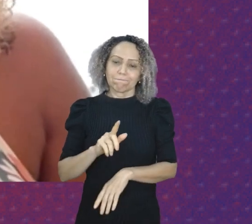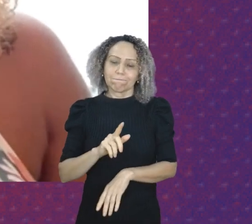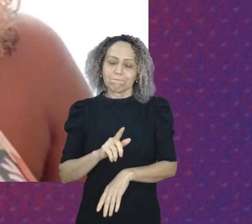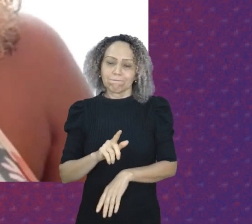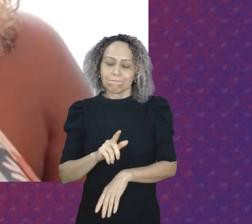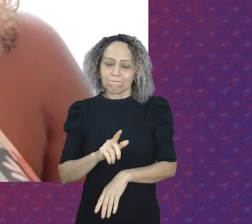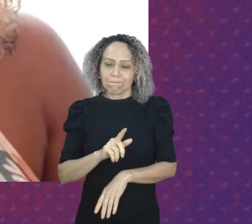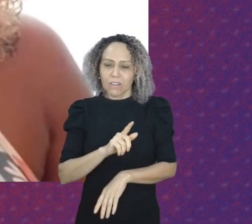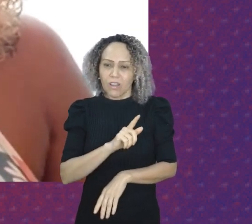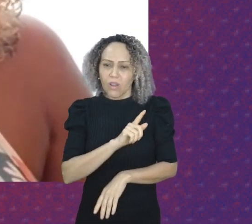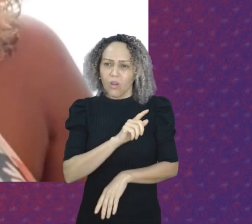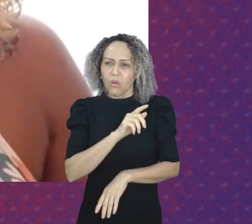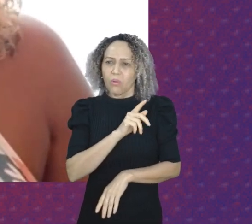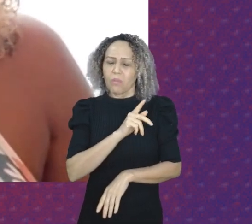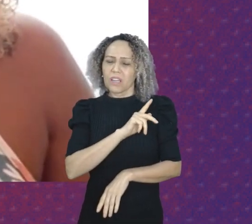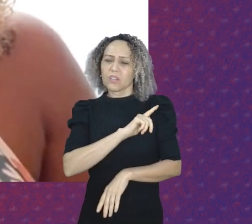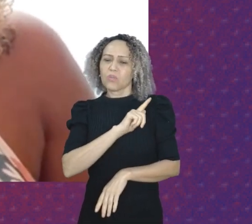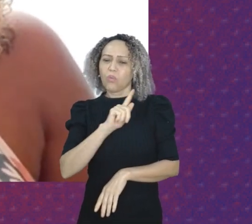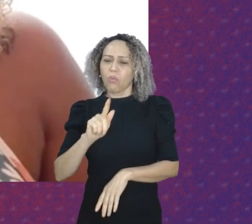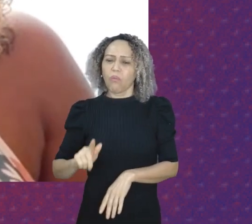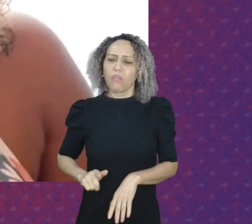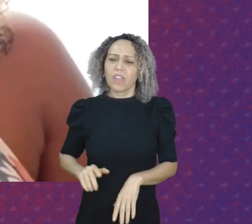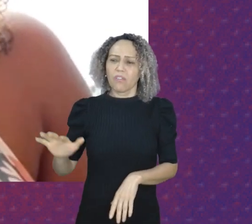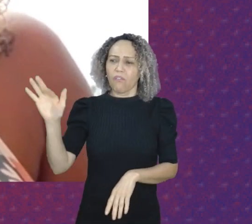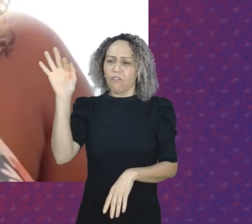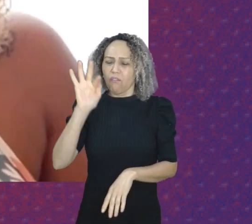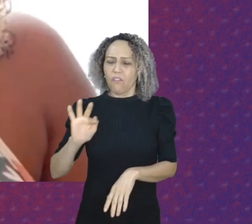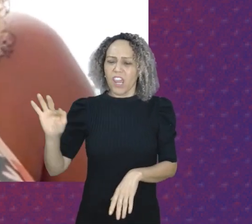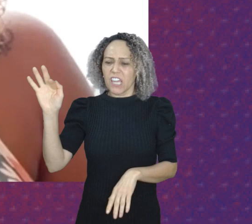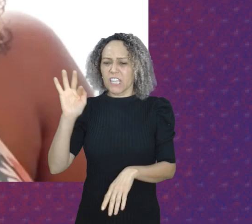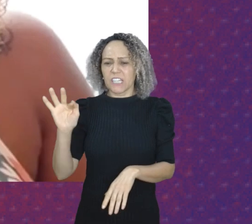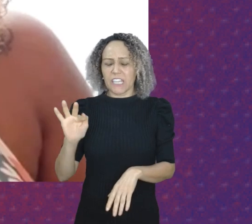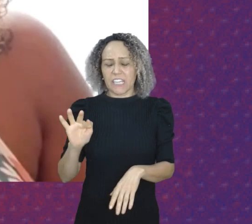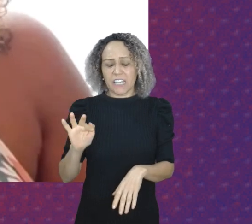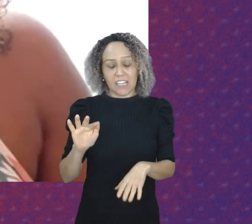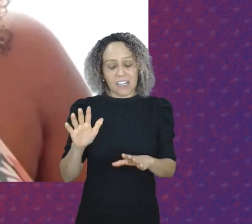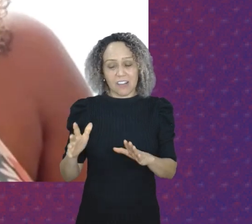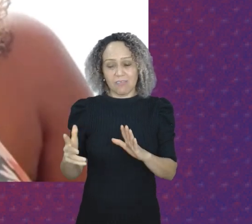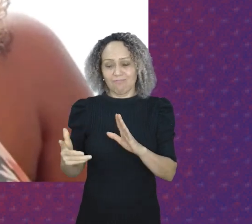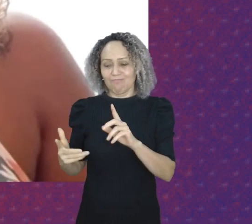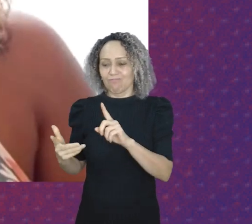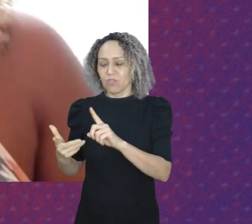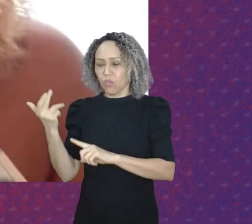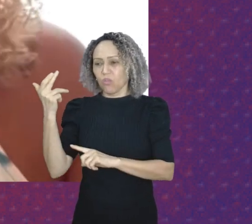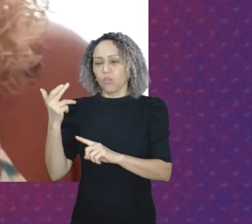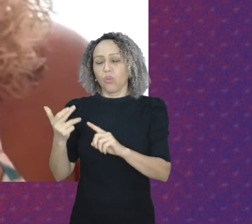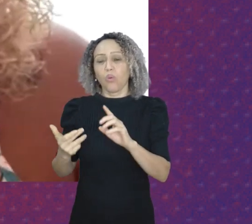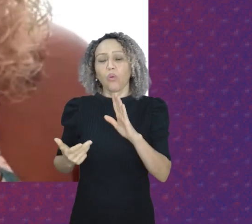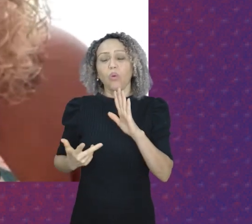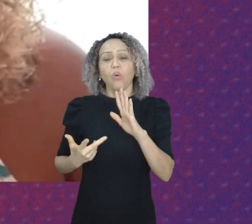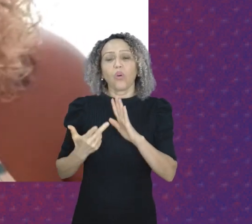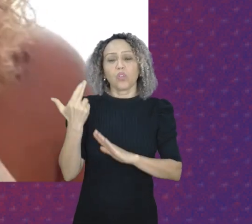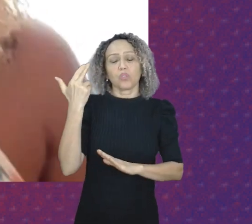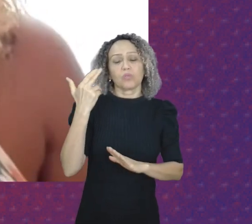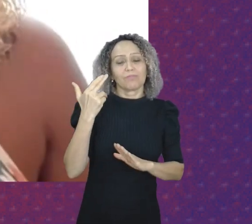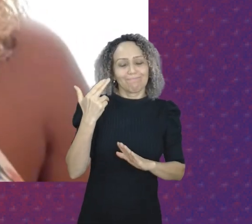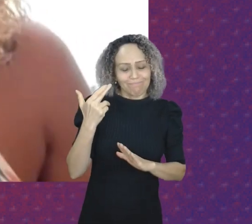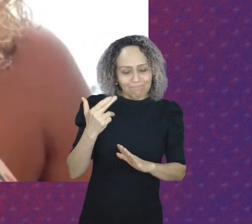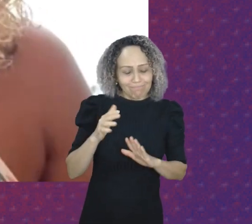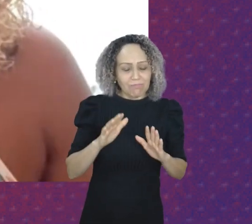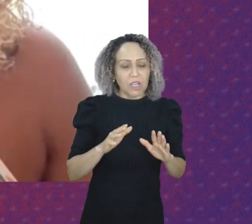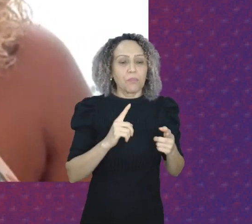forma, a emenda que o senador aqui de Pernambuco, Humberto Costa, fez exatamente para